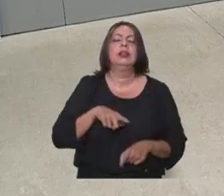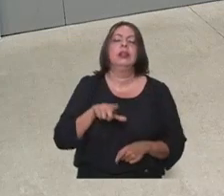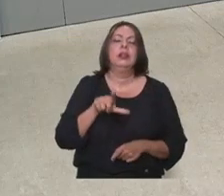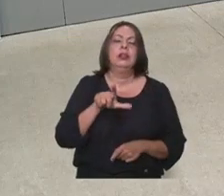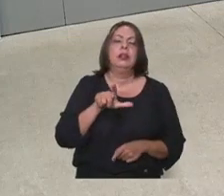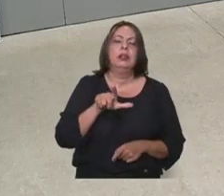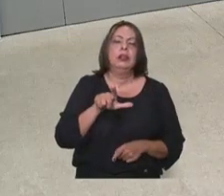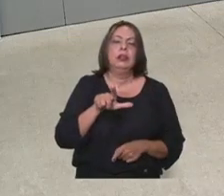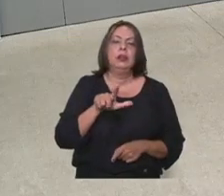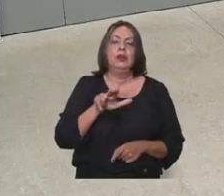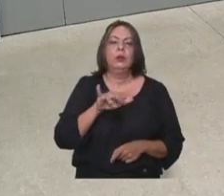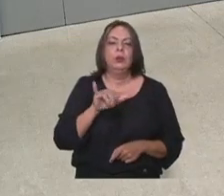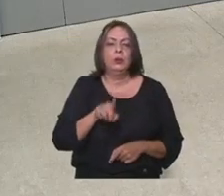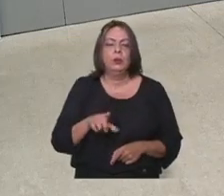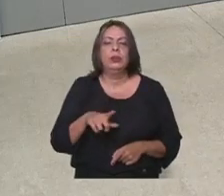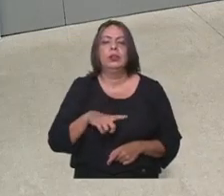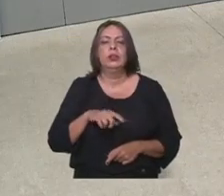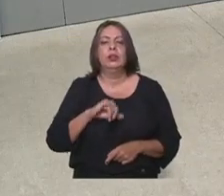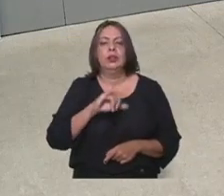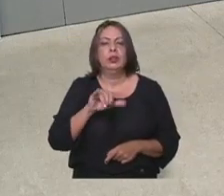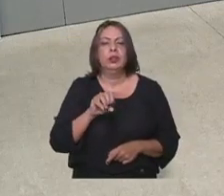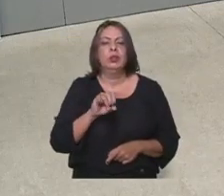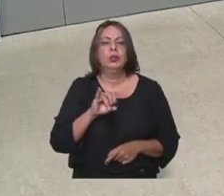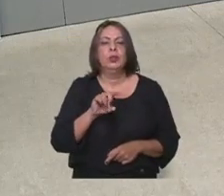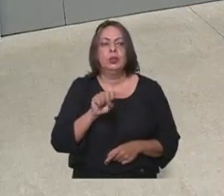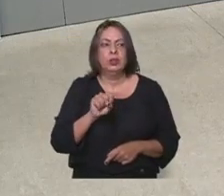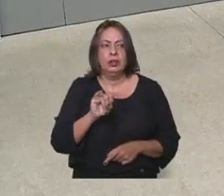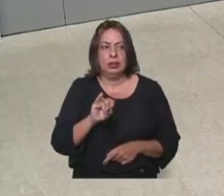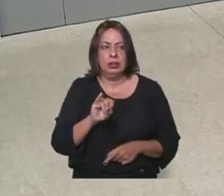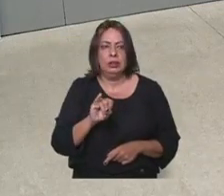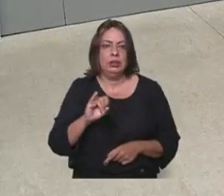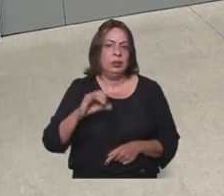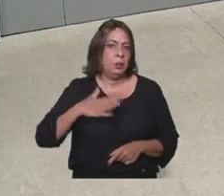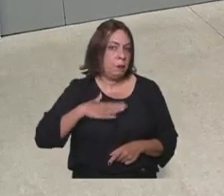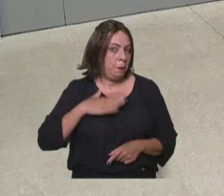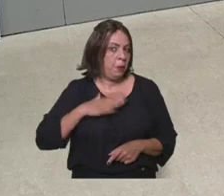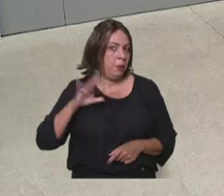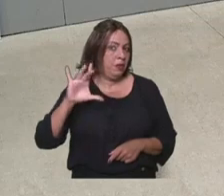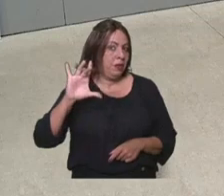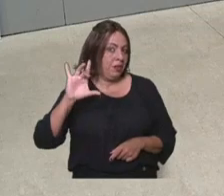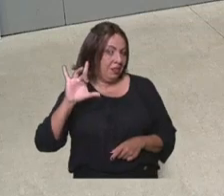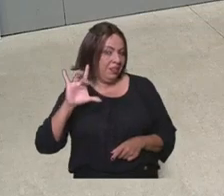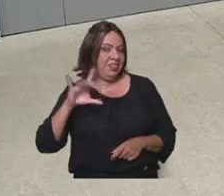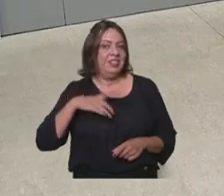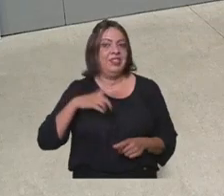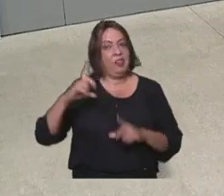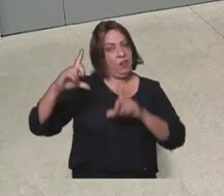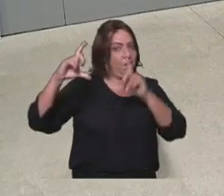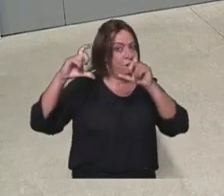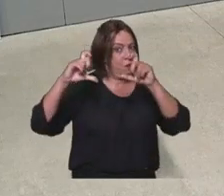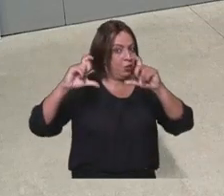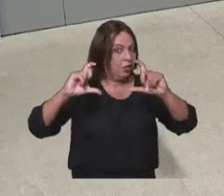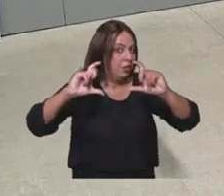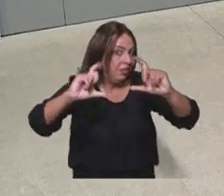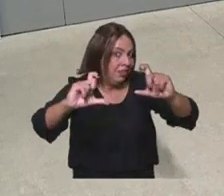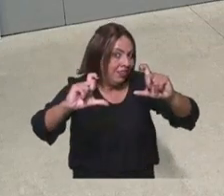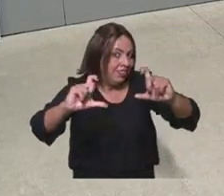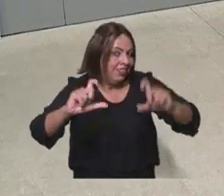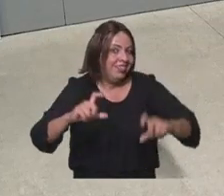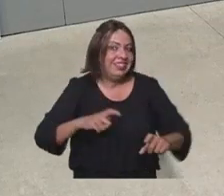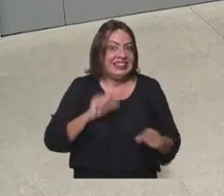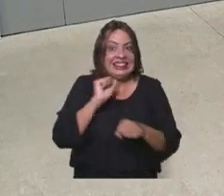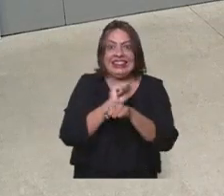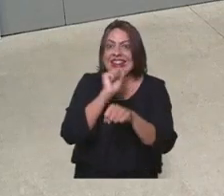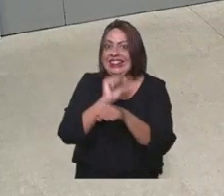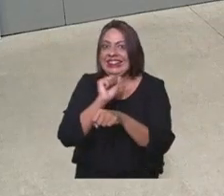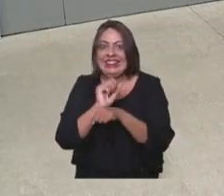Franco. Tem a Joyce Dias aqui no meu Instagram, mandou aqui, tirou uma foto da tela e colocou assim, aquela